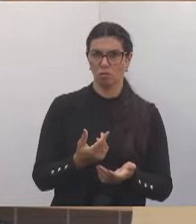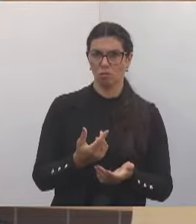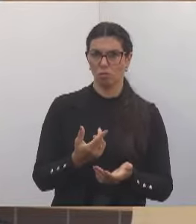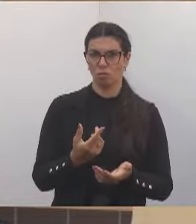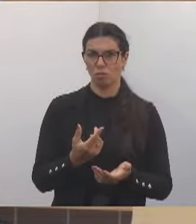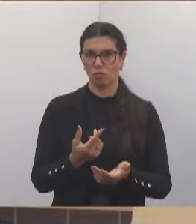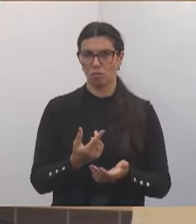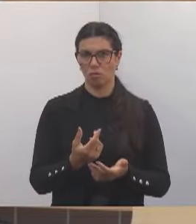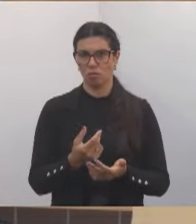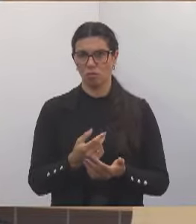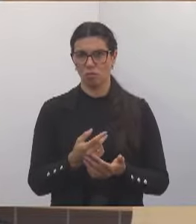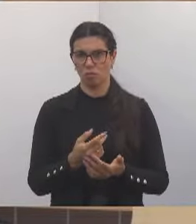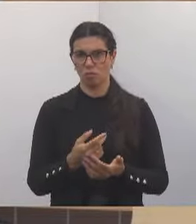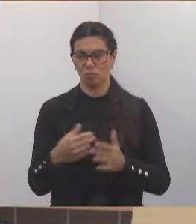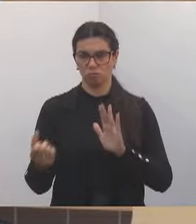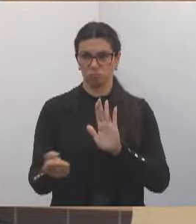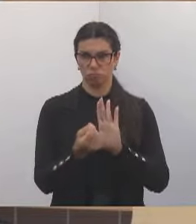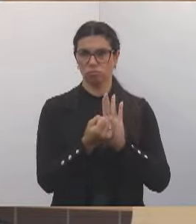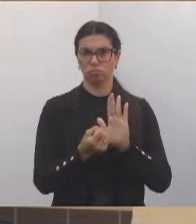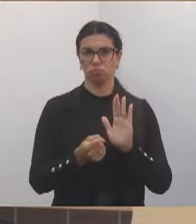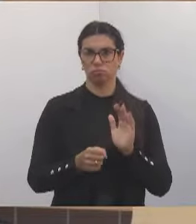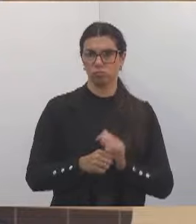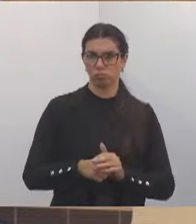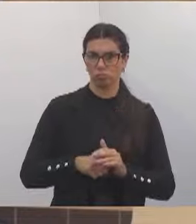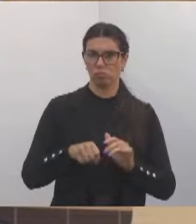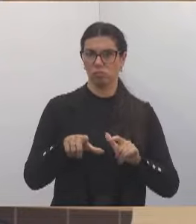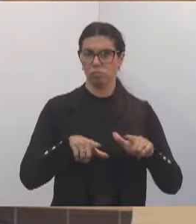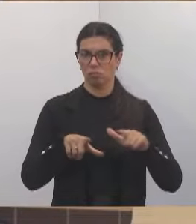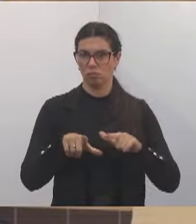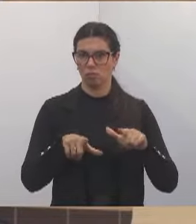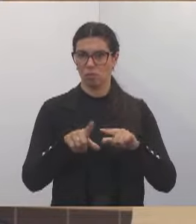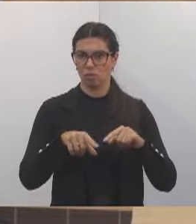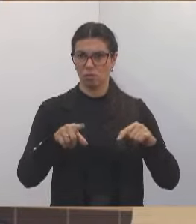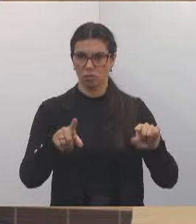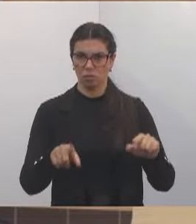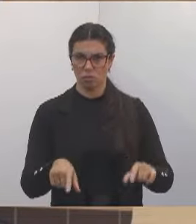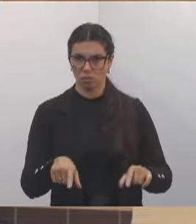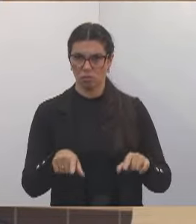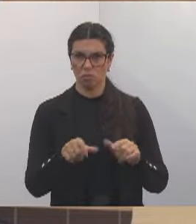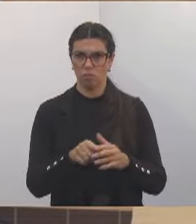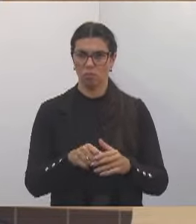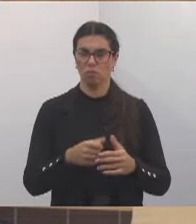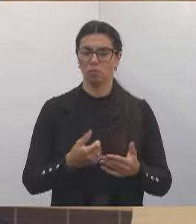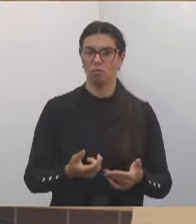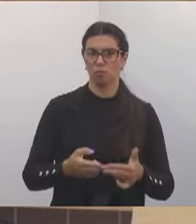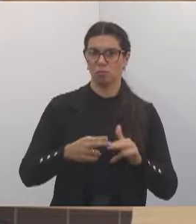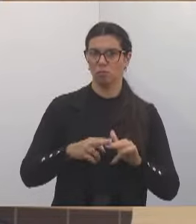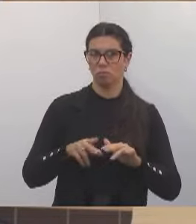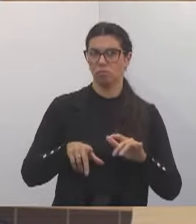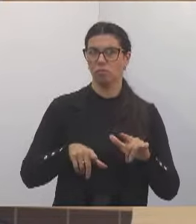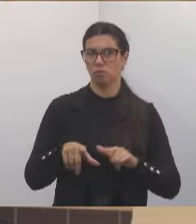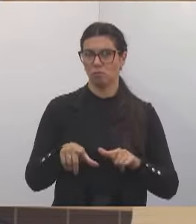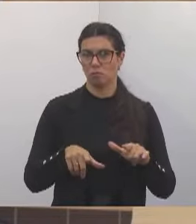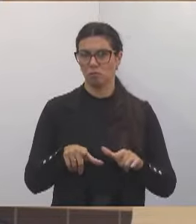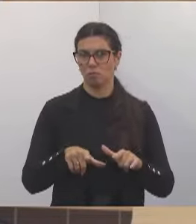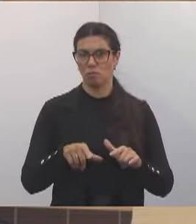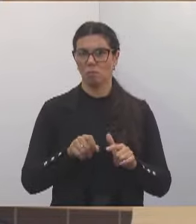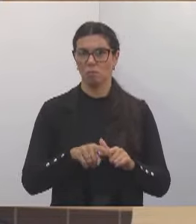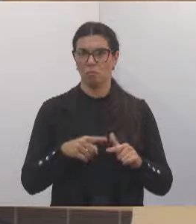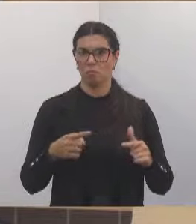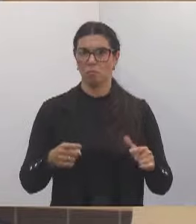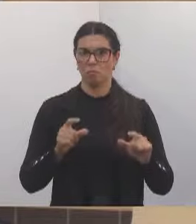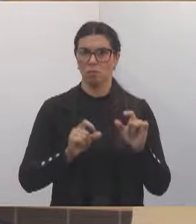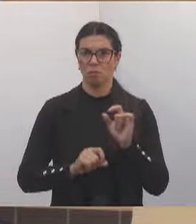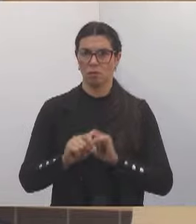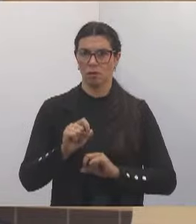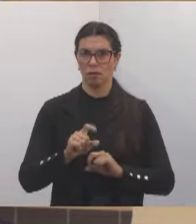outra vantagem patrimonial dos funcionários que exerçam cargo de confiança no gabinete pelo qual exerce a vereança, se constitui